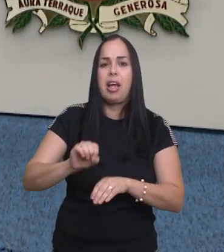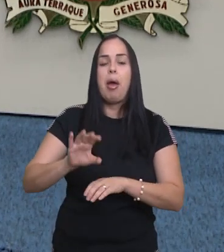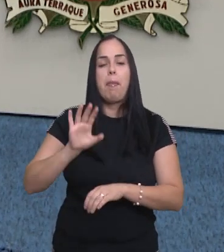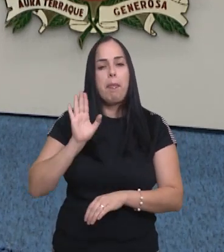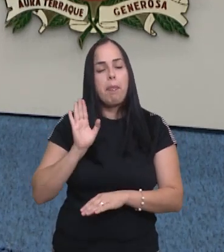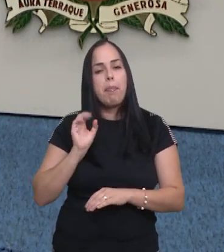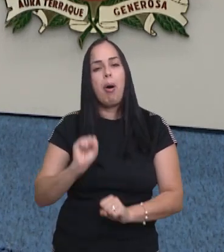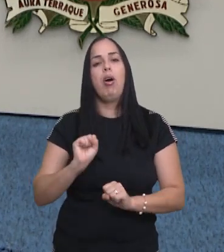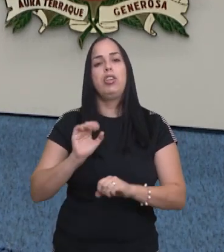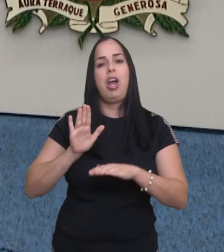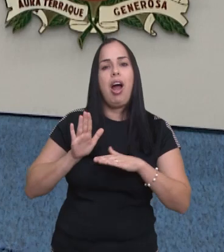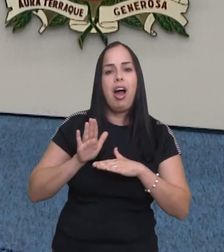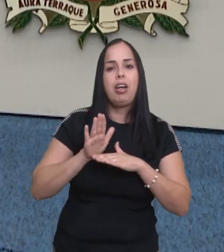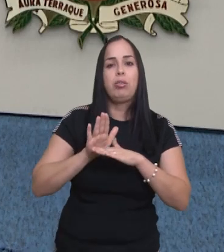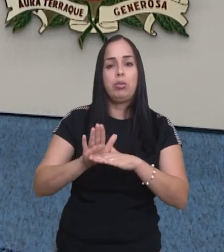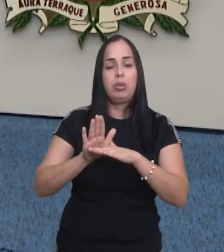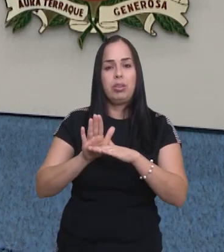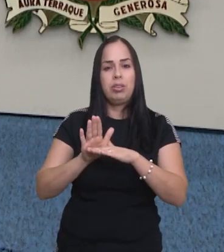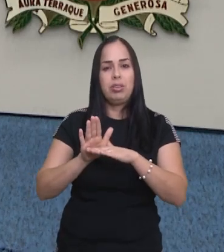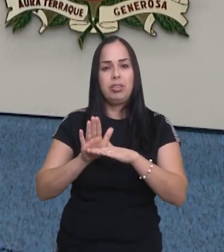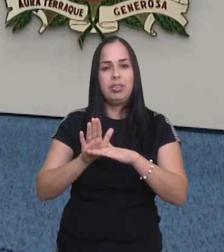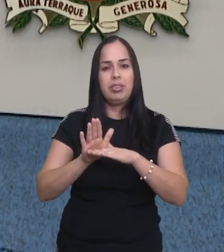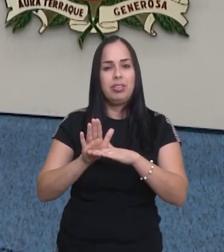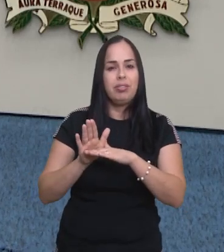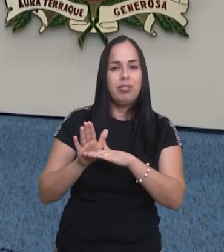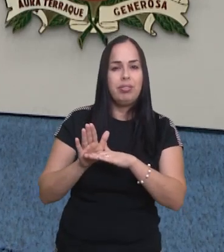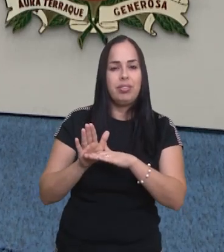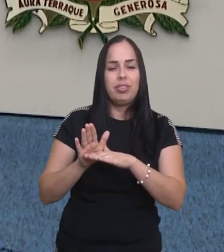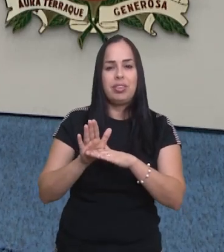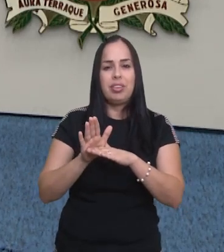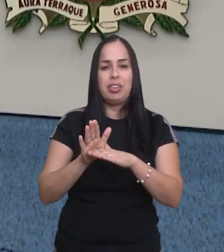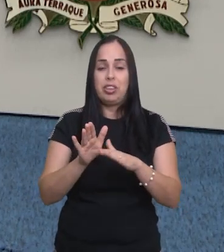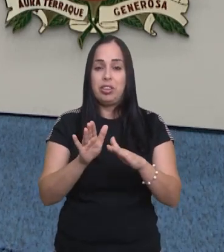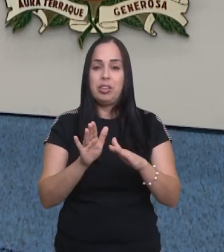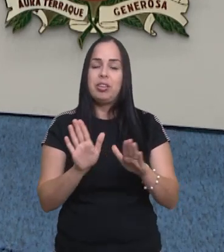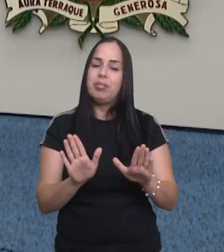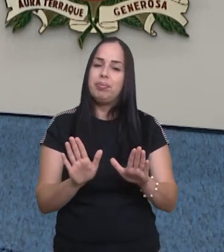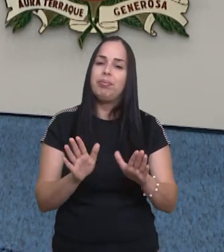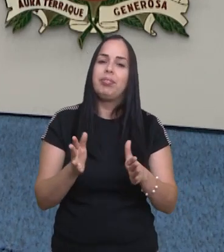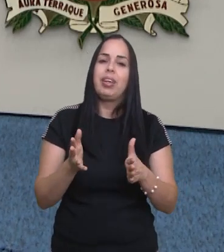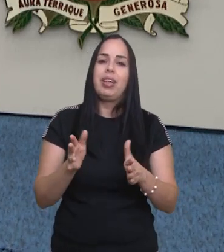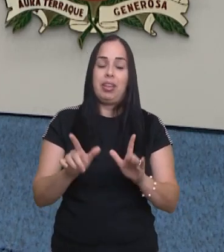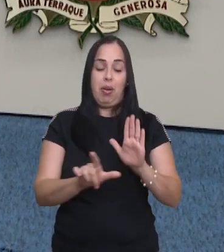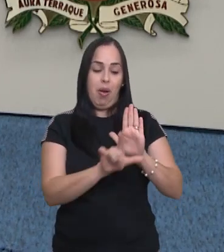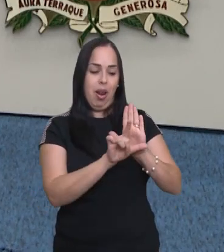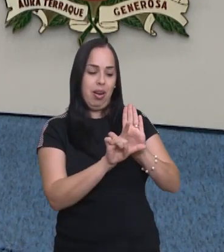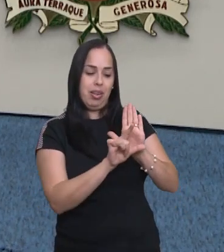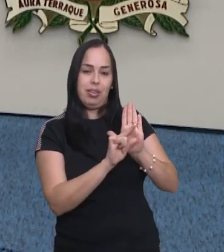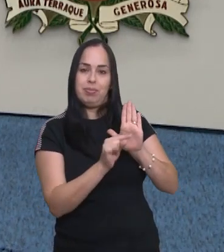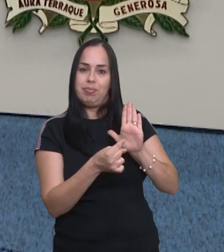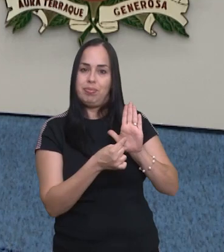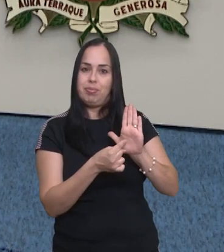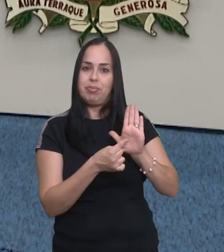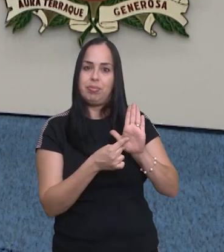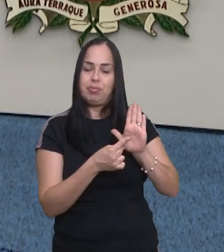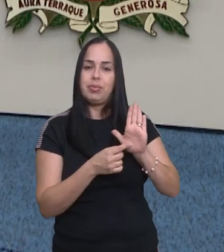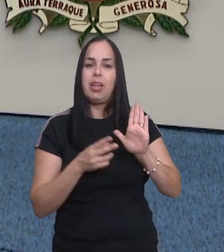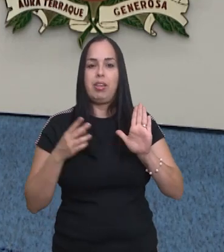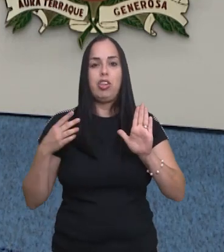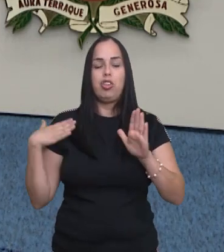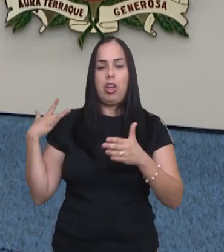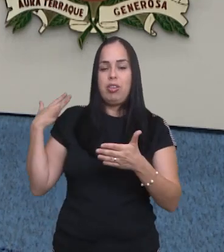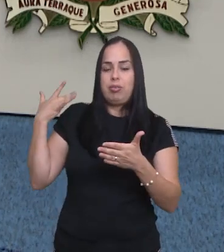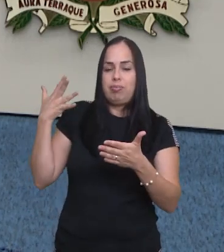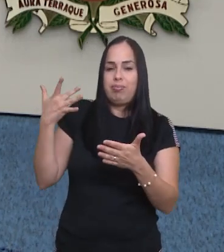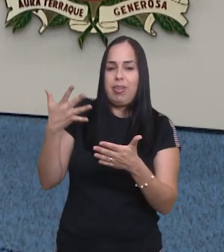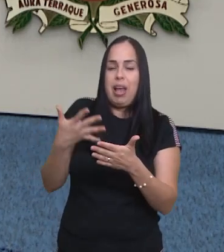trazer soluções eficazes em relação a essa situação. A lei ela vem sendo aplicada há muito